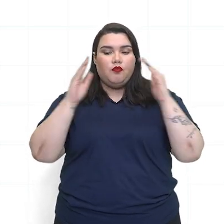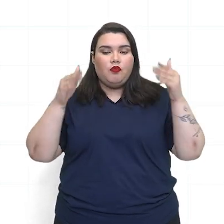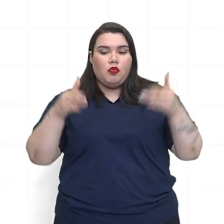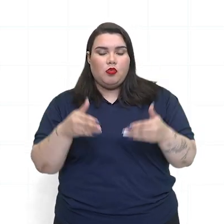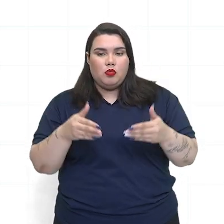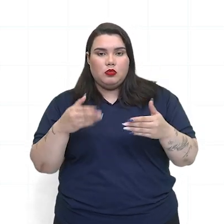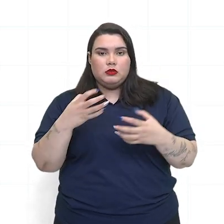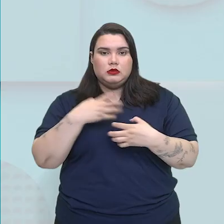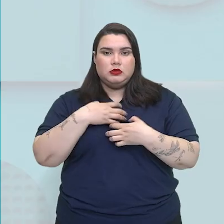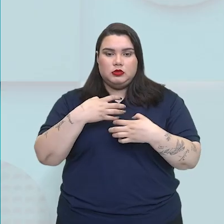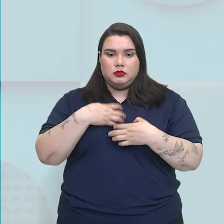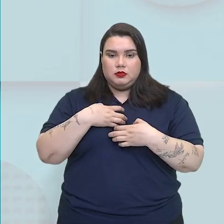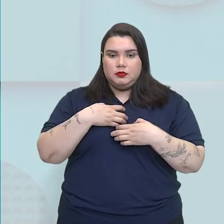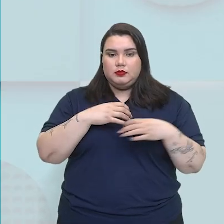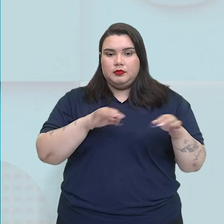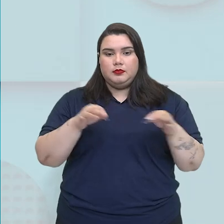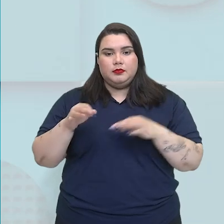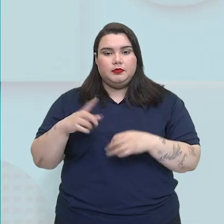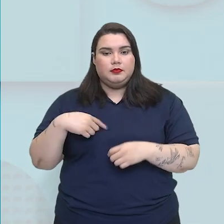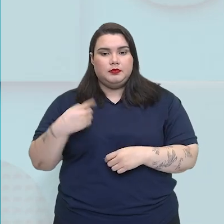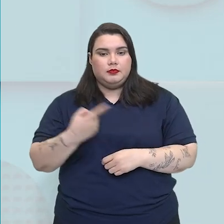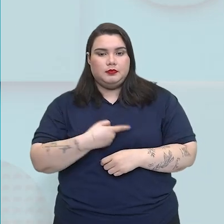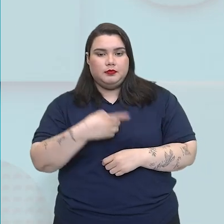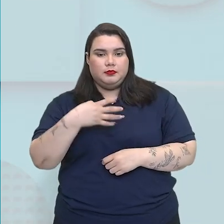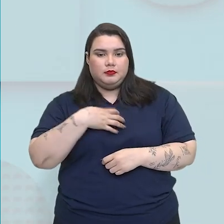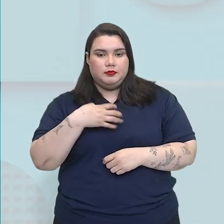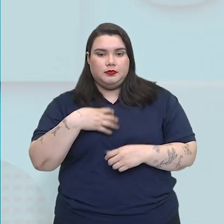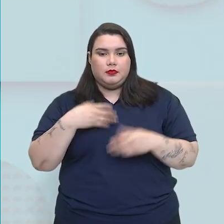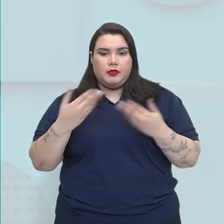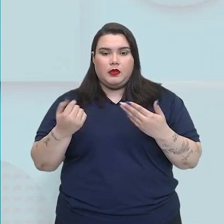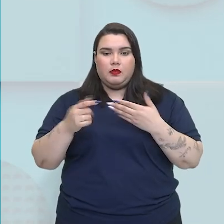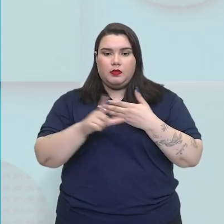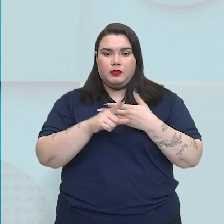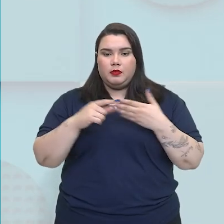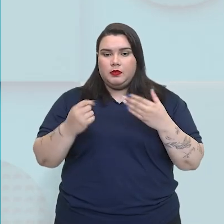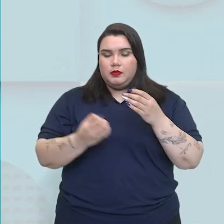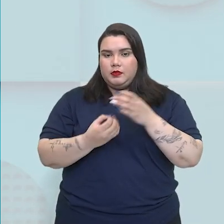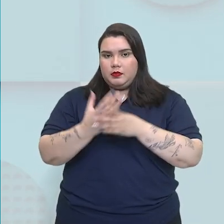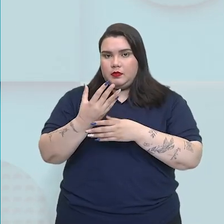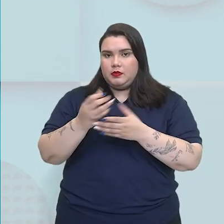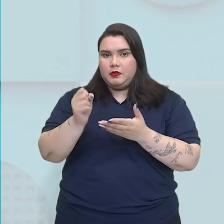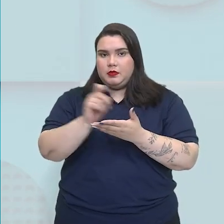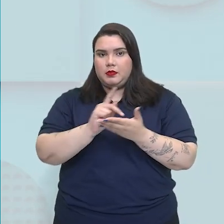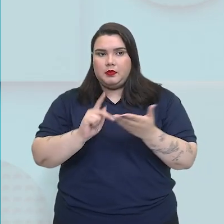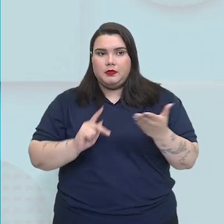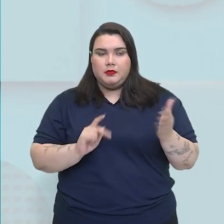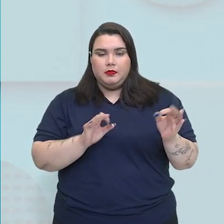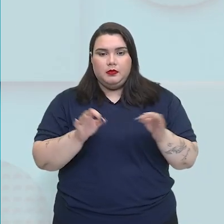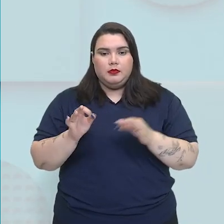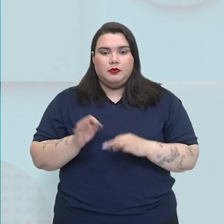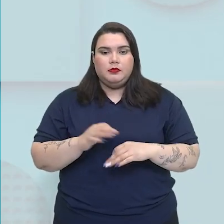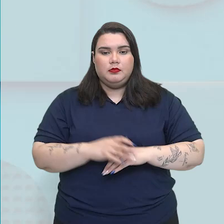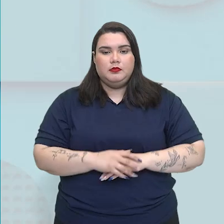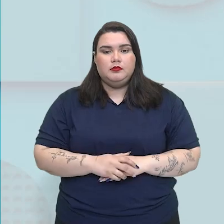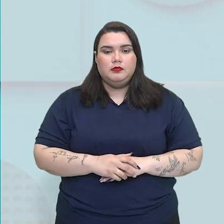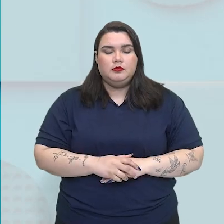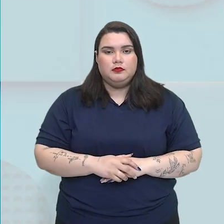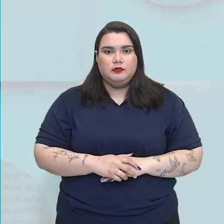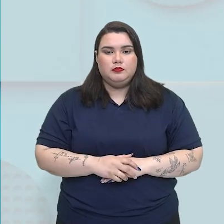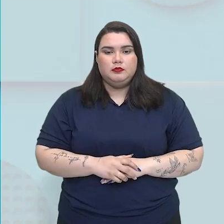dos nossos sentimentos, né, daquilo que a gente sente. Então, Fernando Pessoa escreveu isso nesse poema dele. E então,